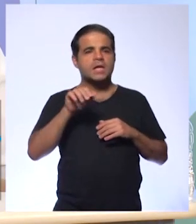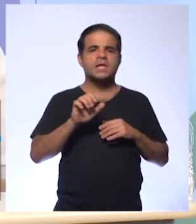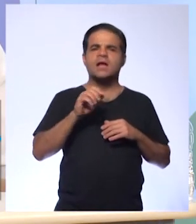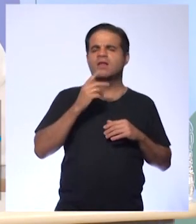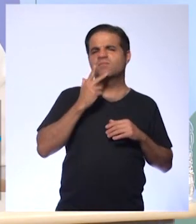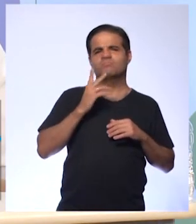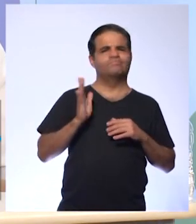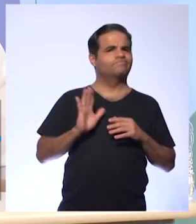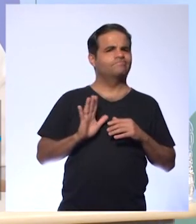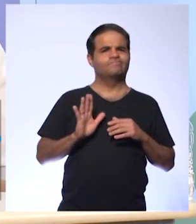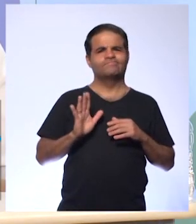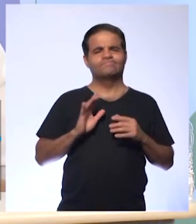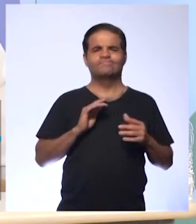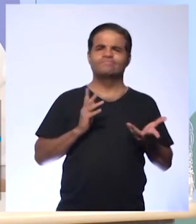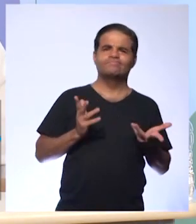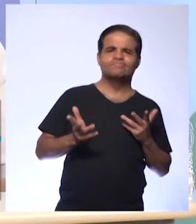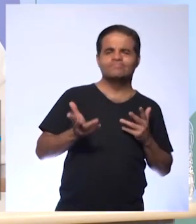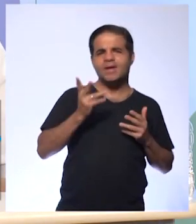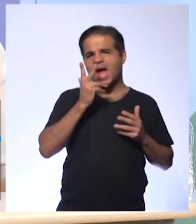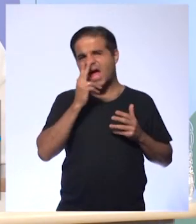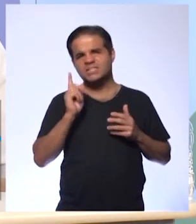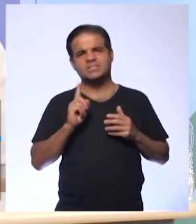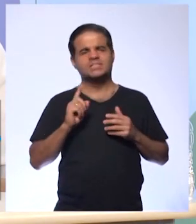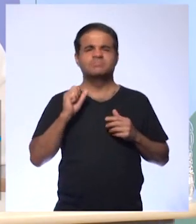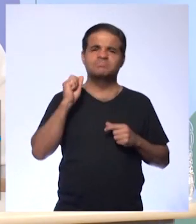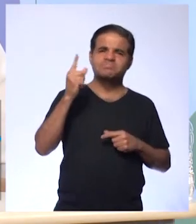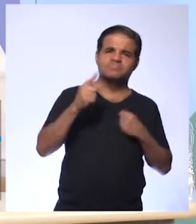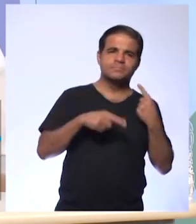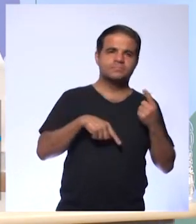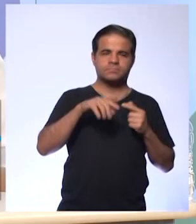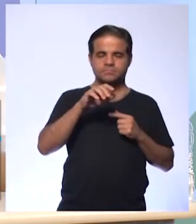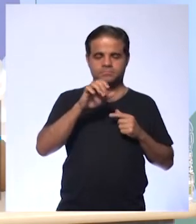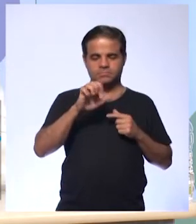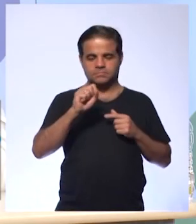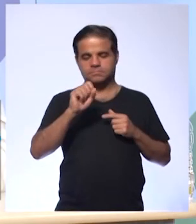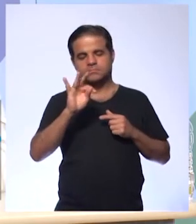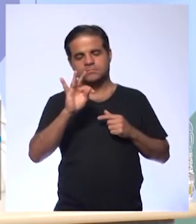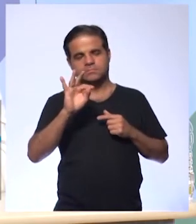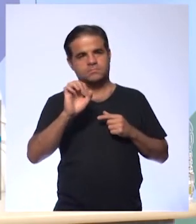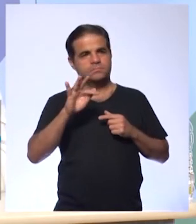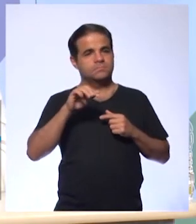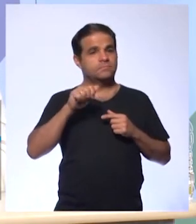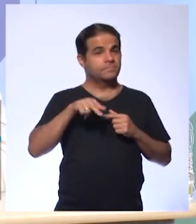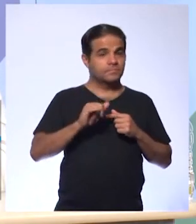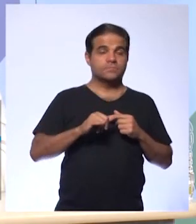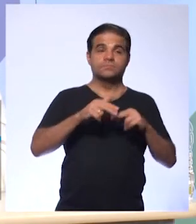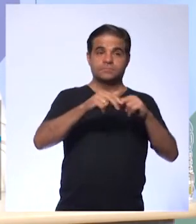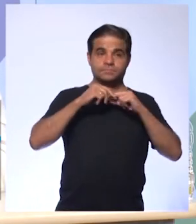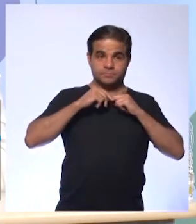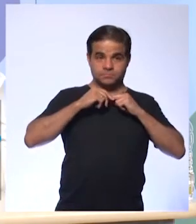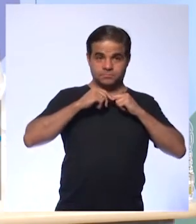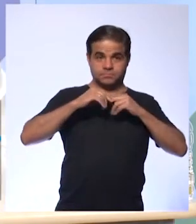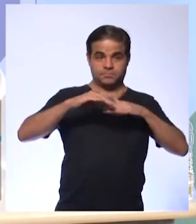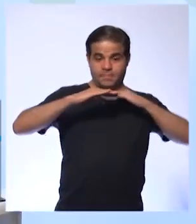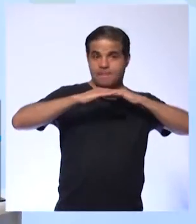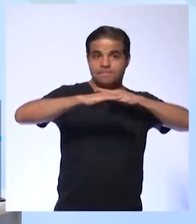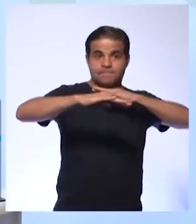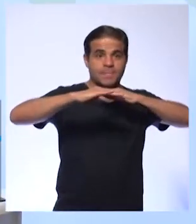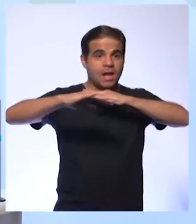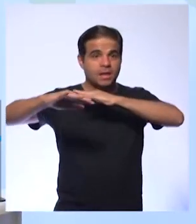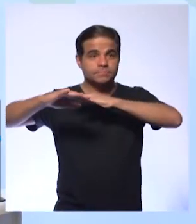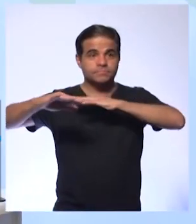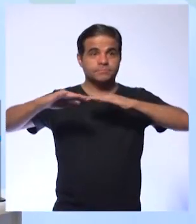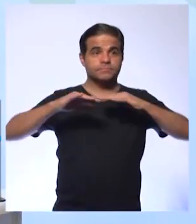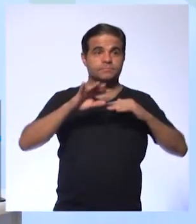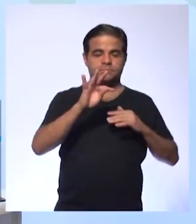seria algo muito raro. E a Stephanie disse que não, por conta das placas tectônicas. Na realidade, se for